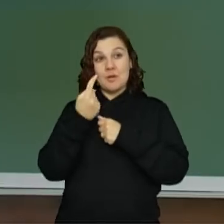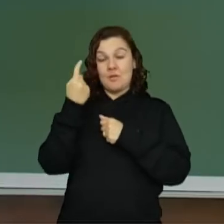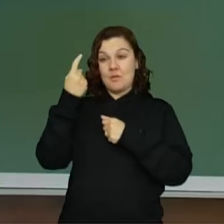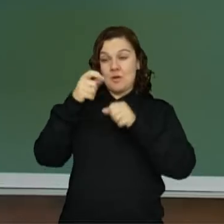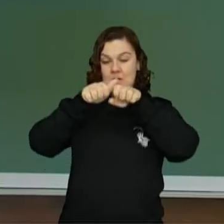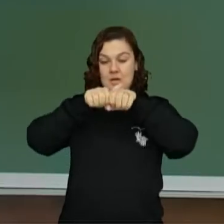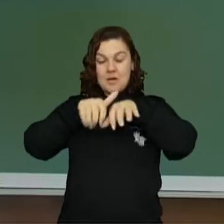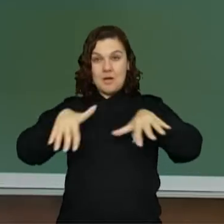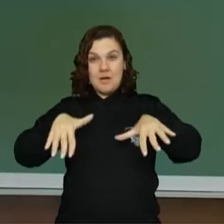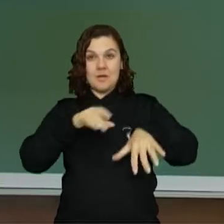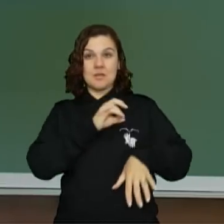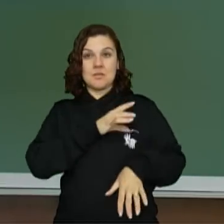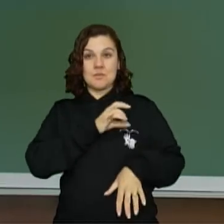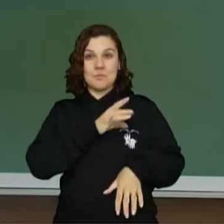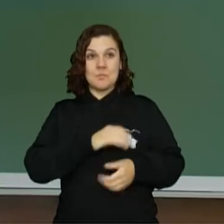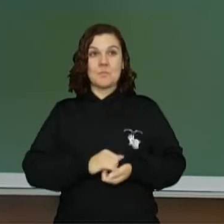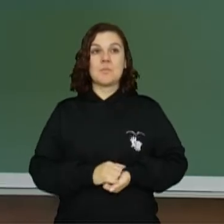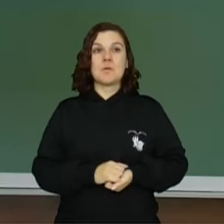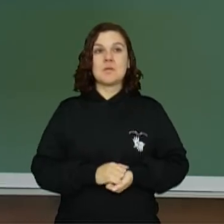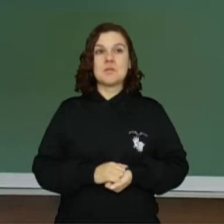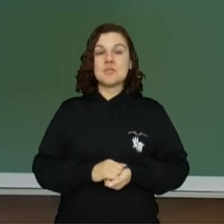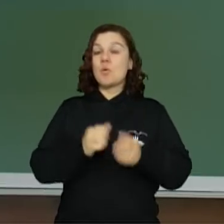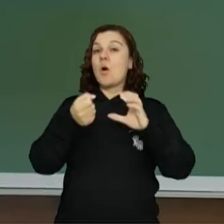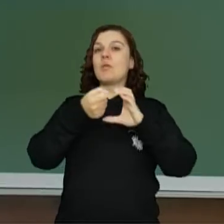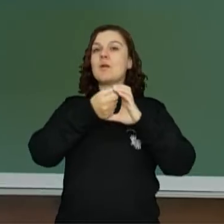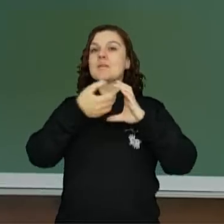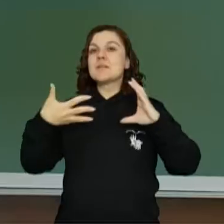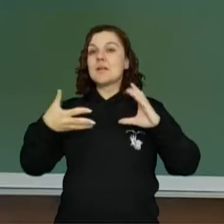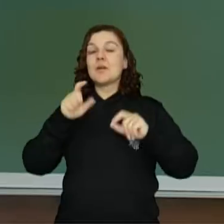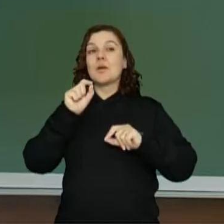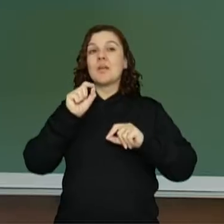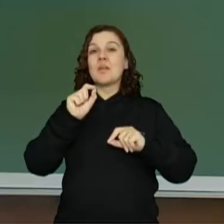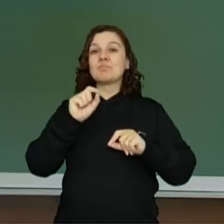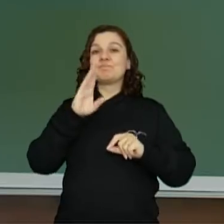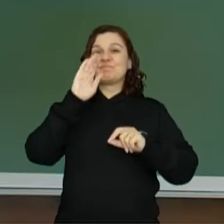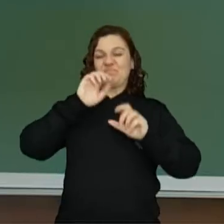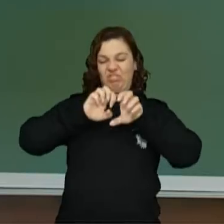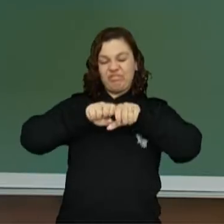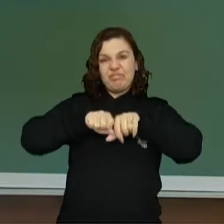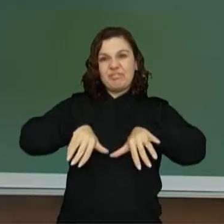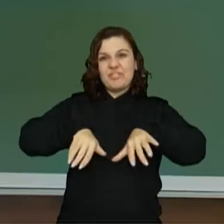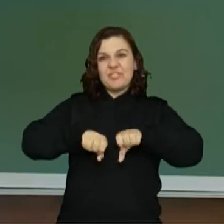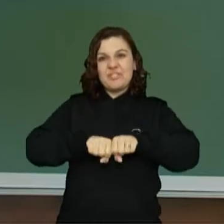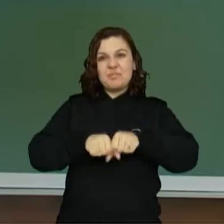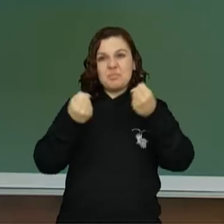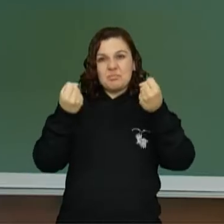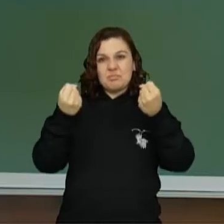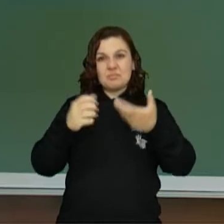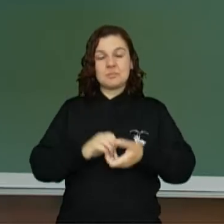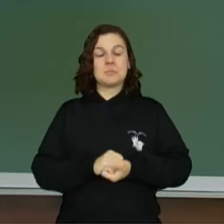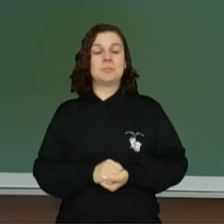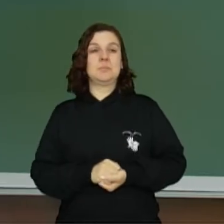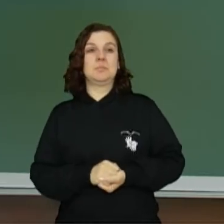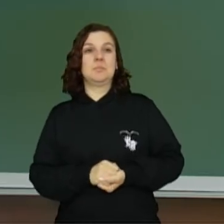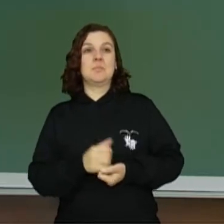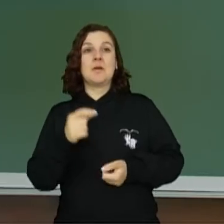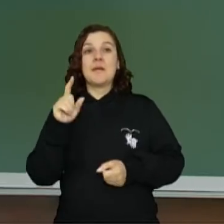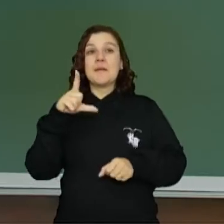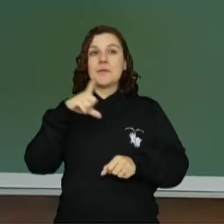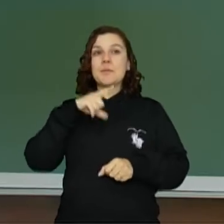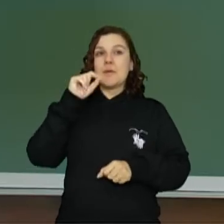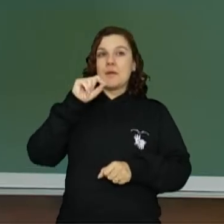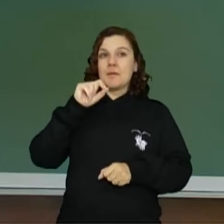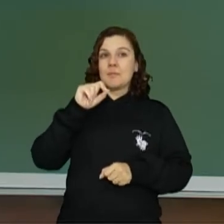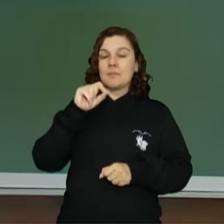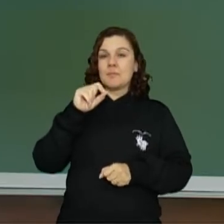raiz do medo, traz uma característica para essa raiz apodrecida. E que traz um